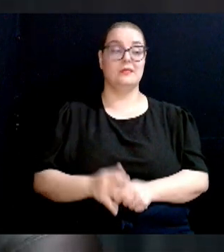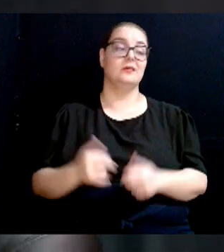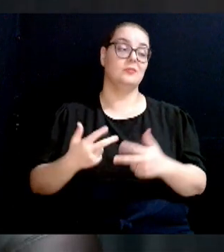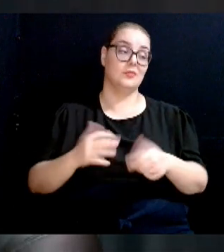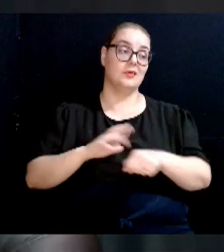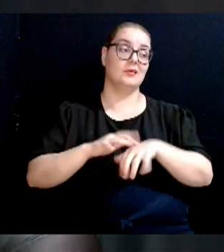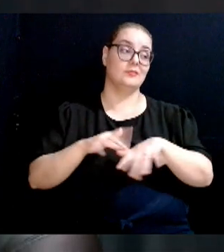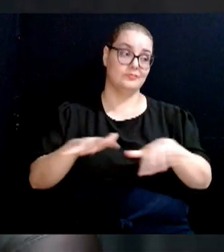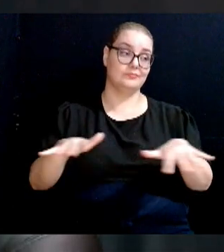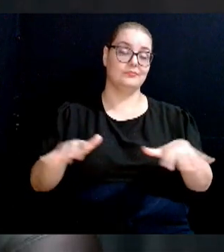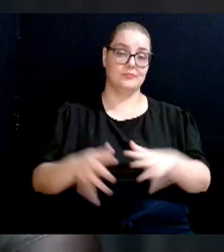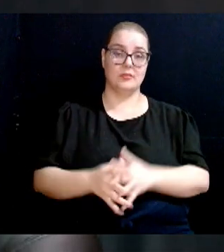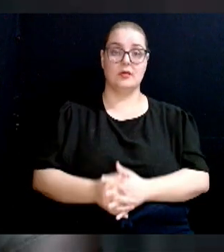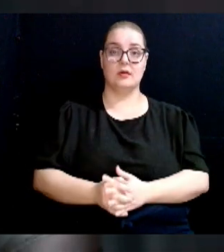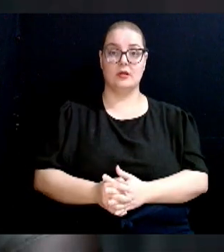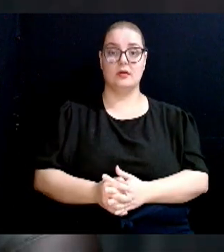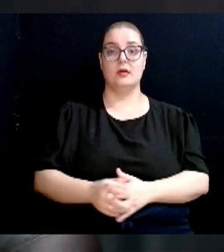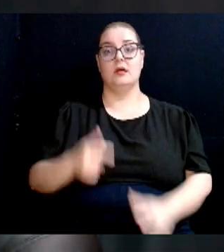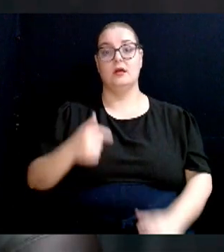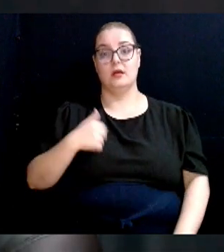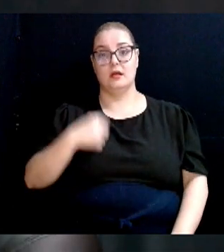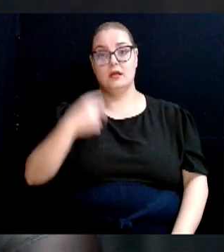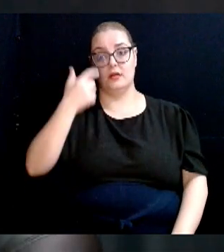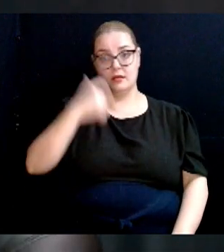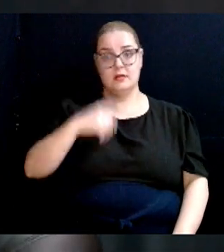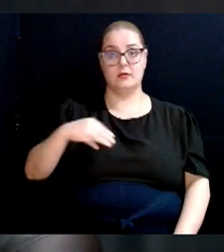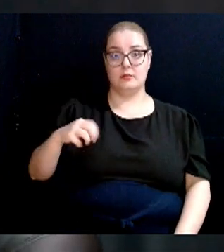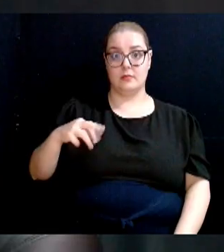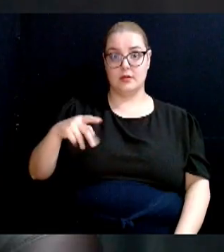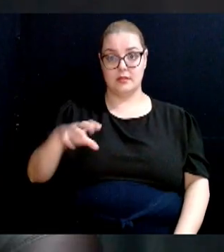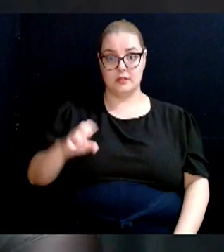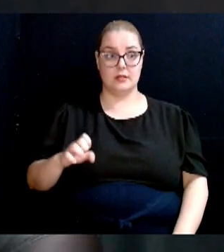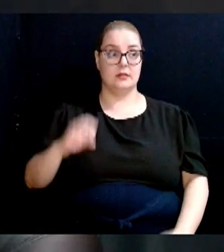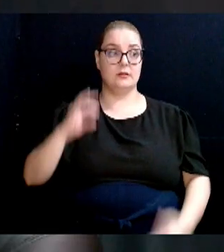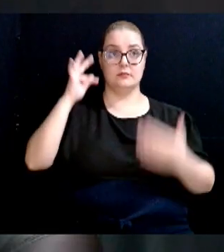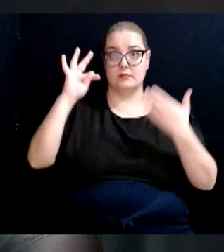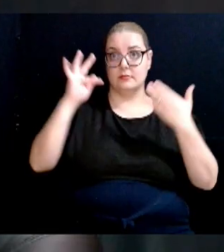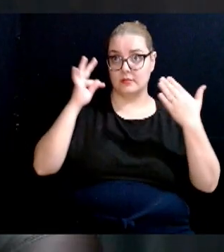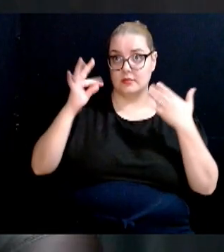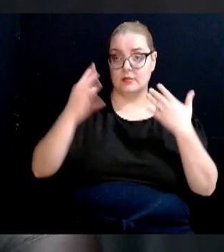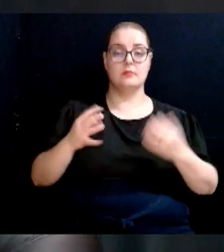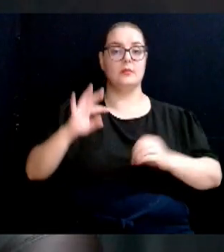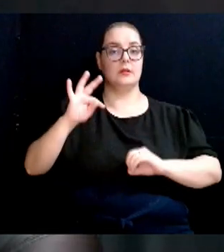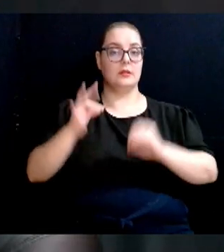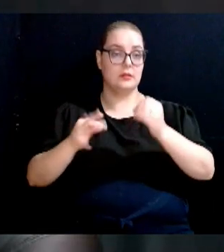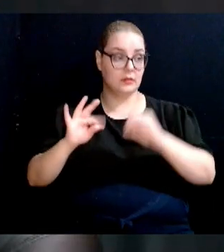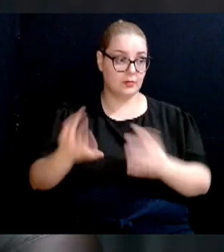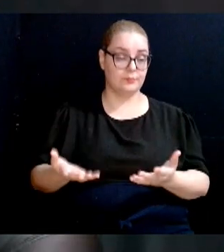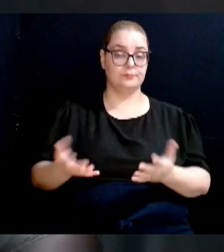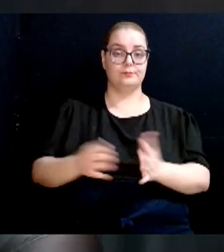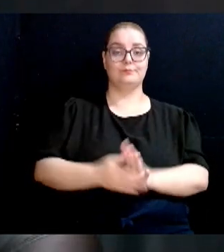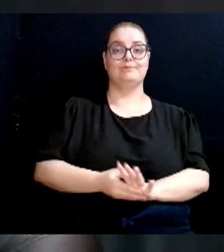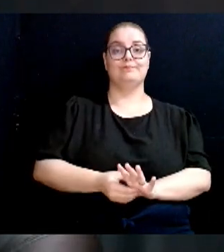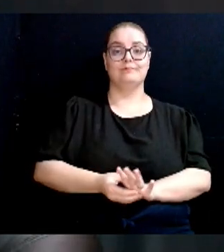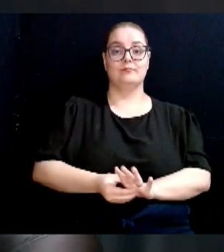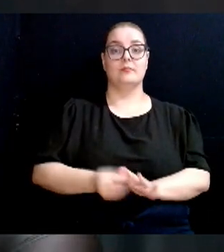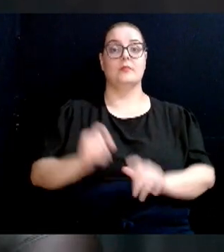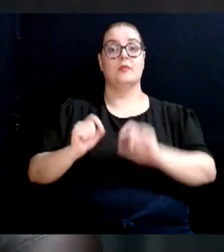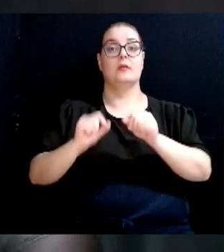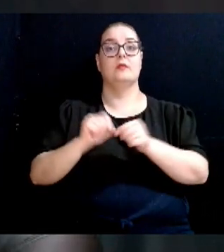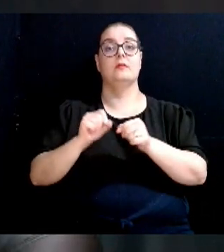falo, eu sou a Marcela, terapeuta ocupacional. Exatamente. Então, o que a gente precisa fazer no mundo ideal? Ter